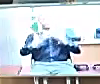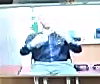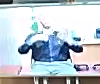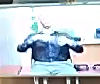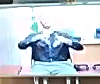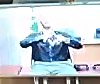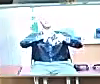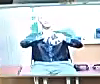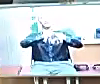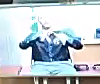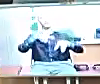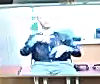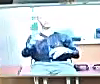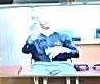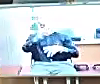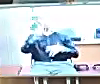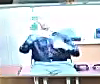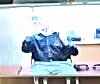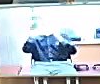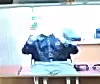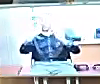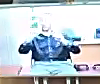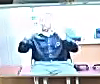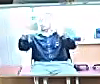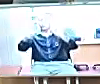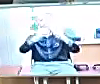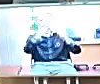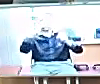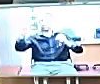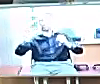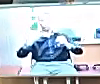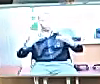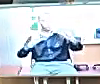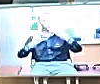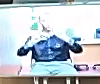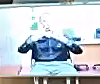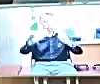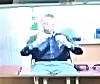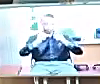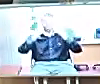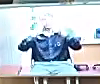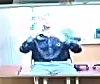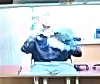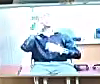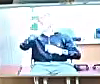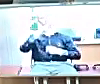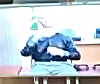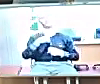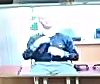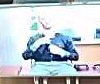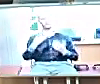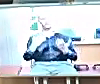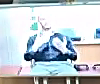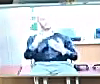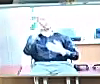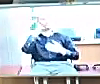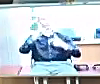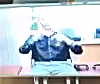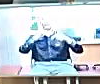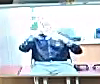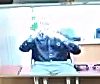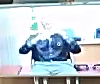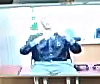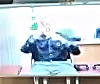usa a somatória de esforços sabe é pra que a gente é trabalho numa